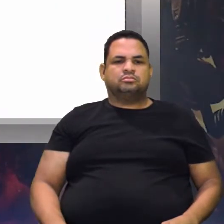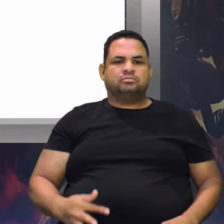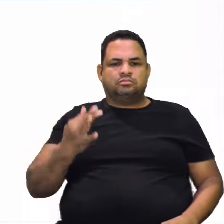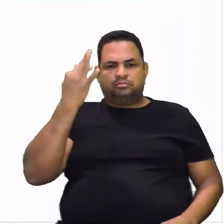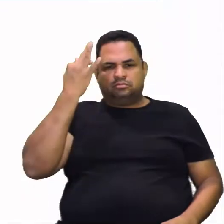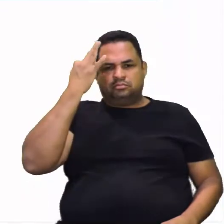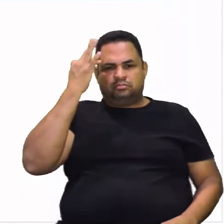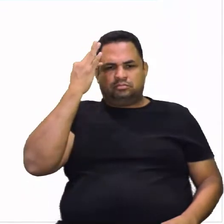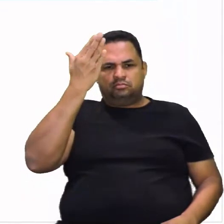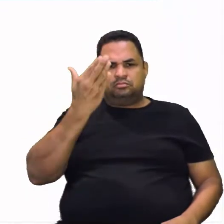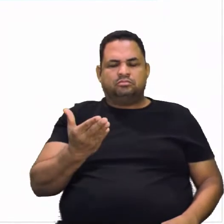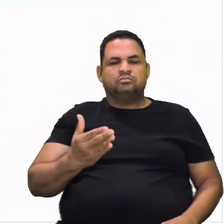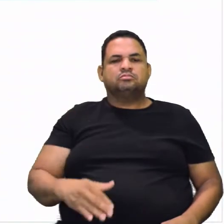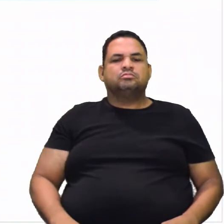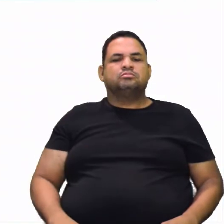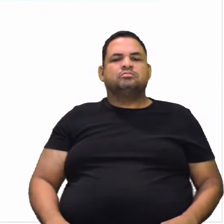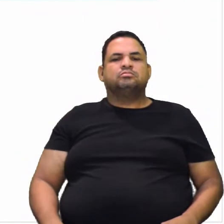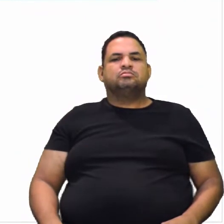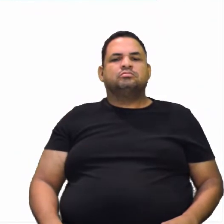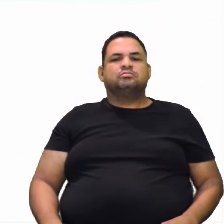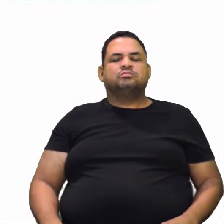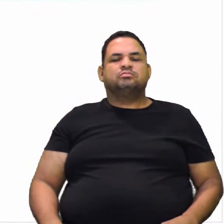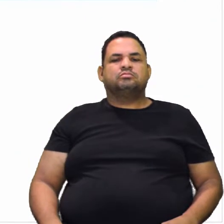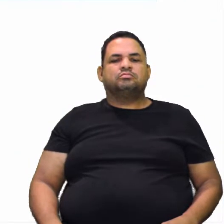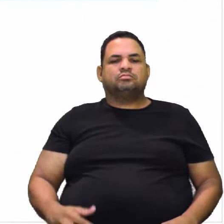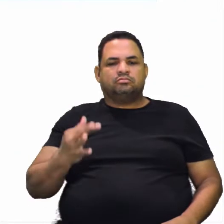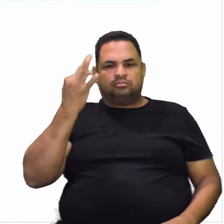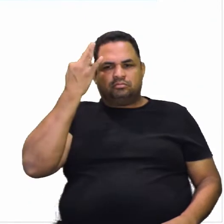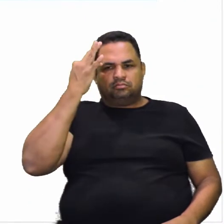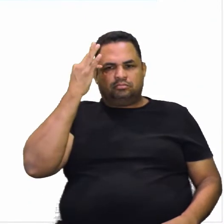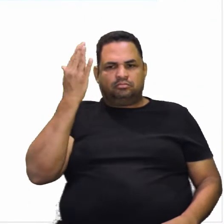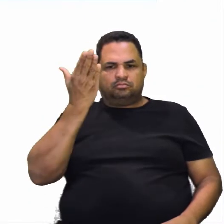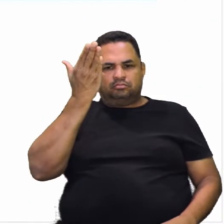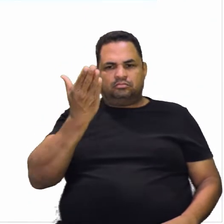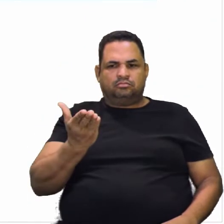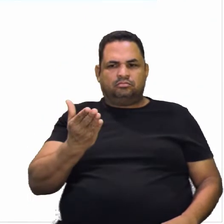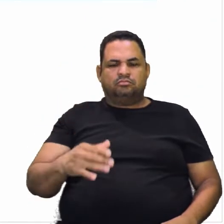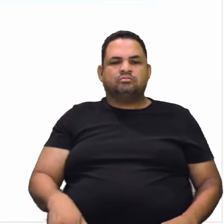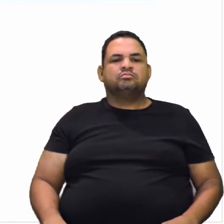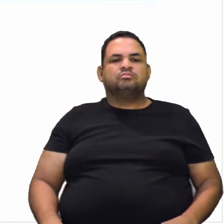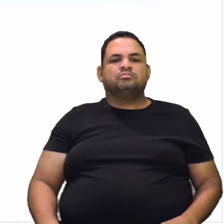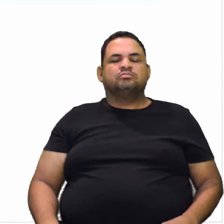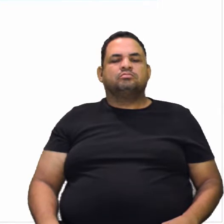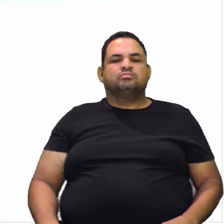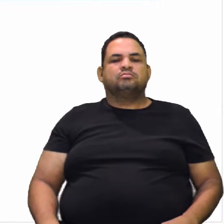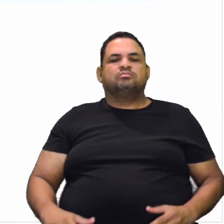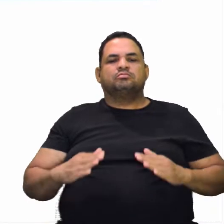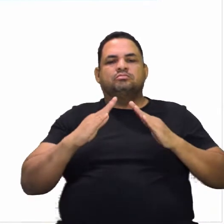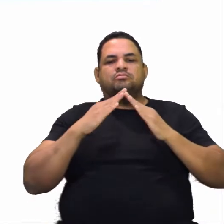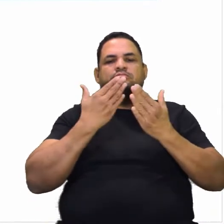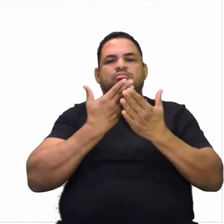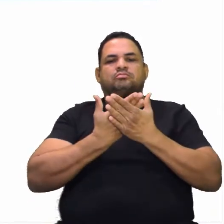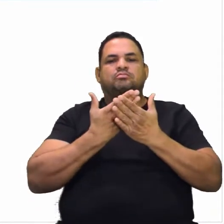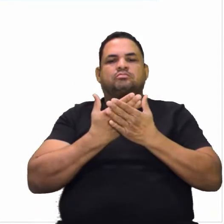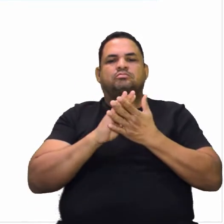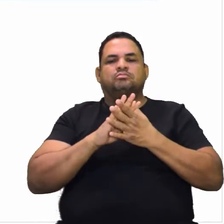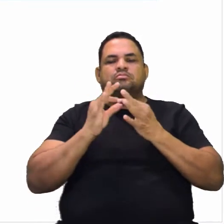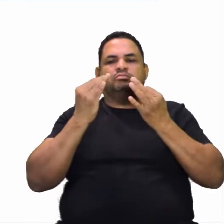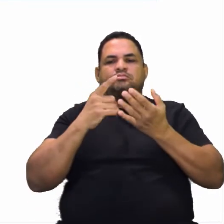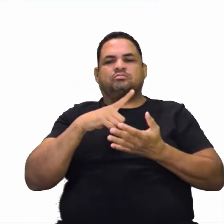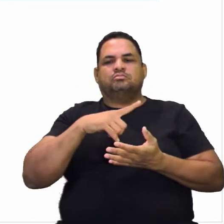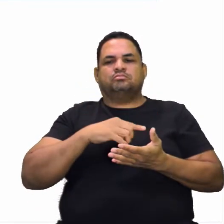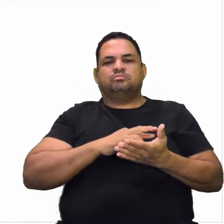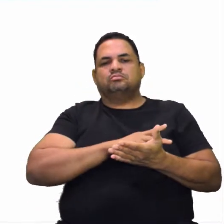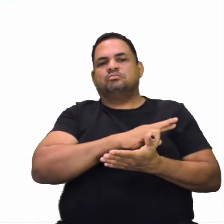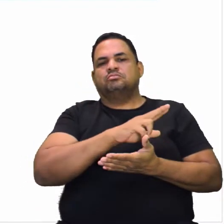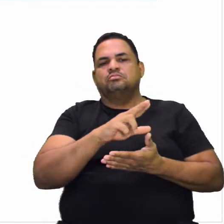tela para vocês, a filosofia grega. Olha aí, ó. Novamente eu coloco aí a imagem da escola de Atenas. Onde, é claro, tem vários filósofos aí que